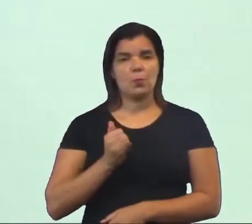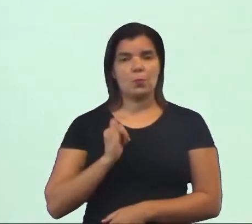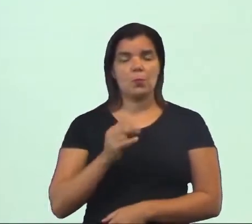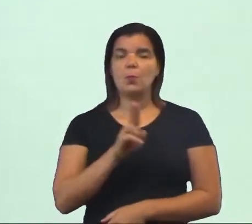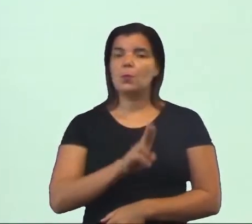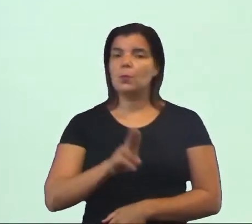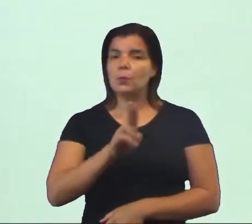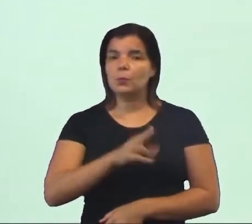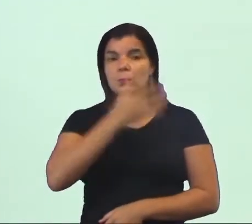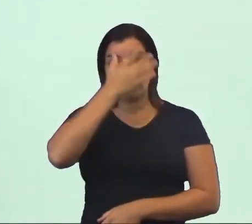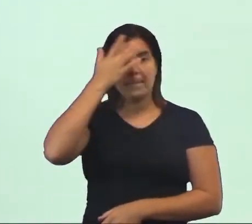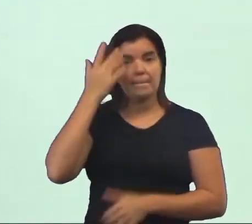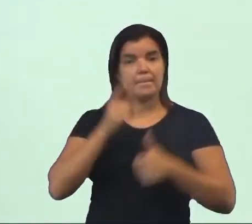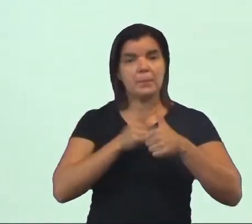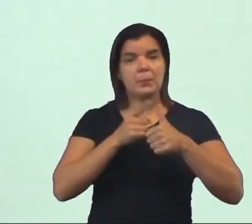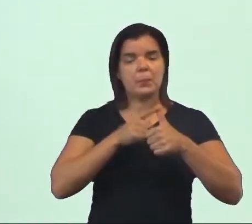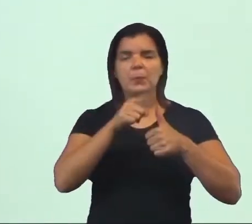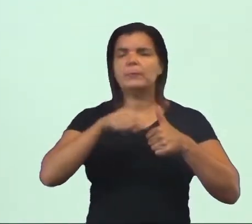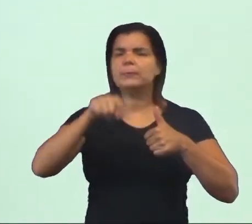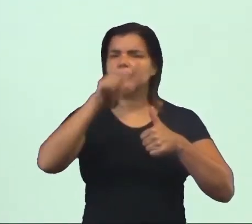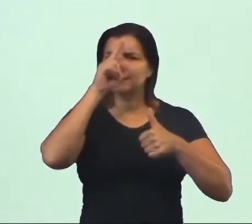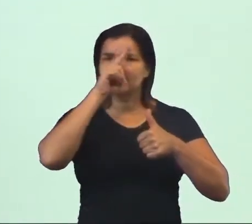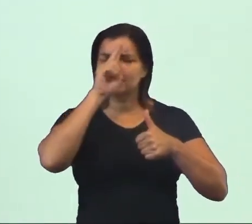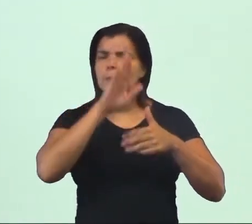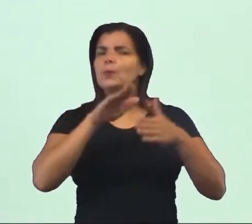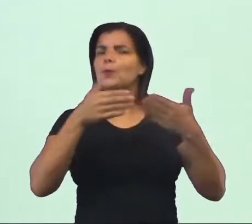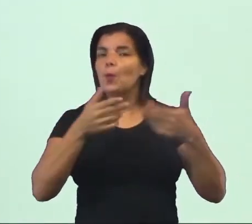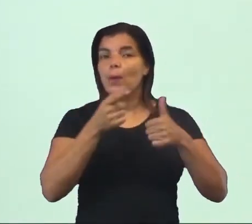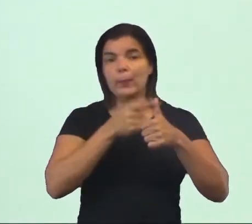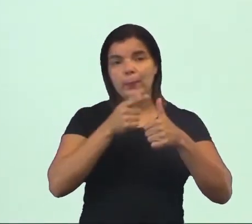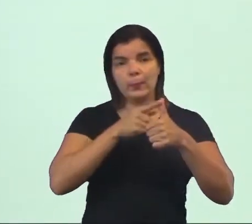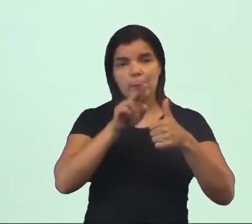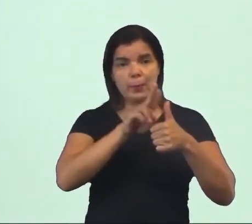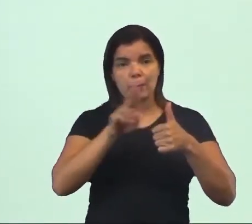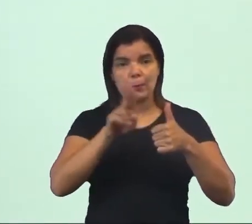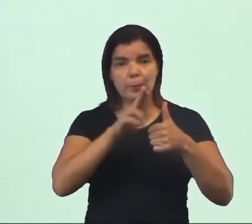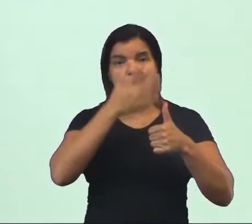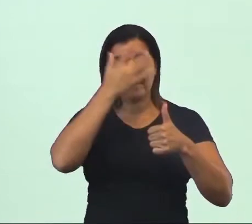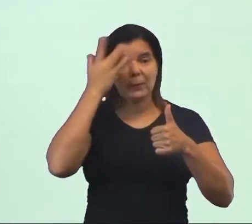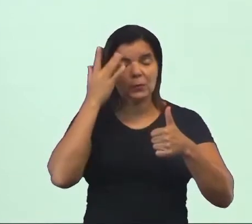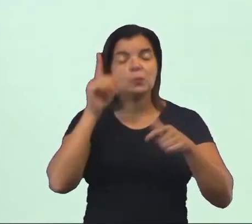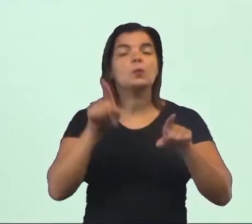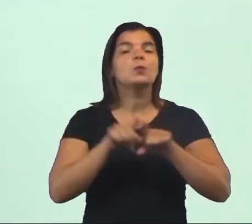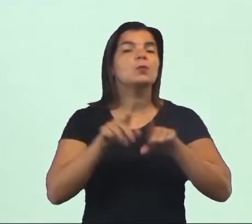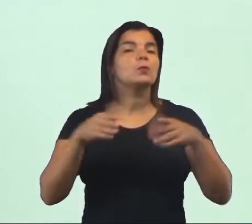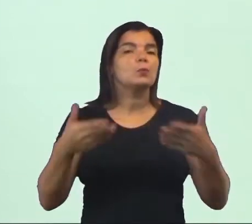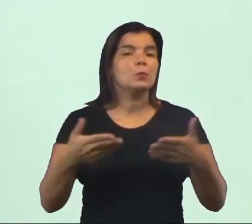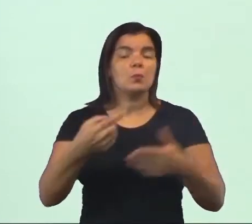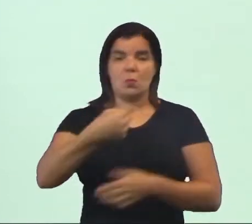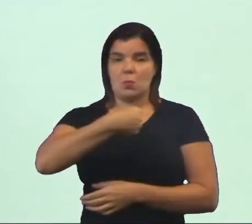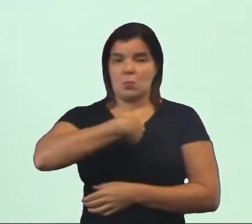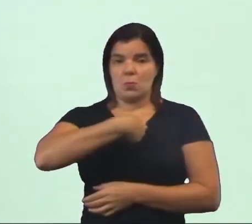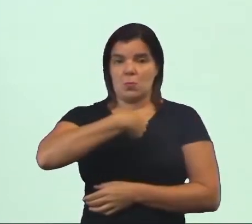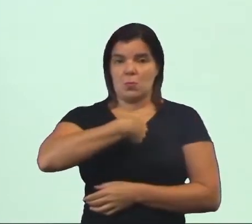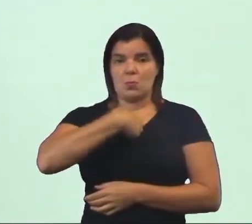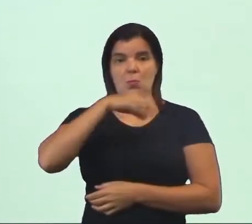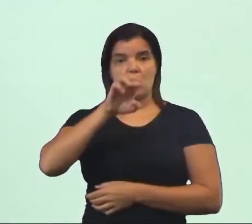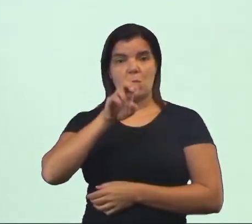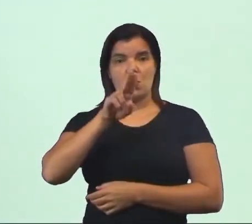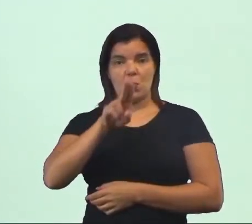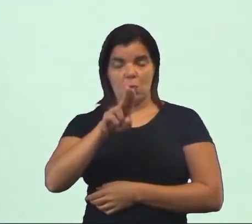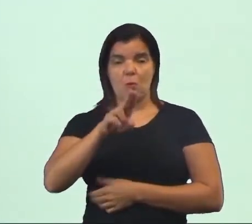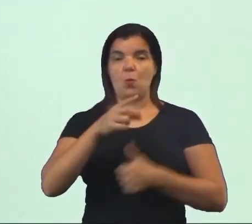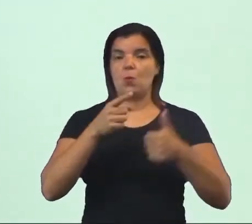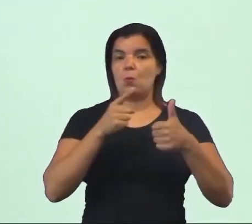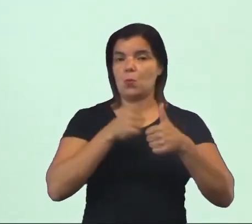usa a primeira pessoa? Vocês lembram qual é a primeira pessoa do discurso? A primeira pessoa sou eu, primeira pessoa do